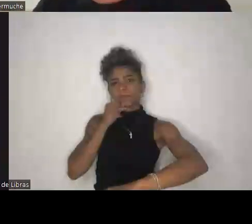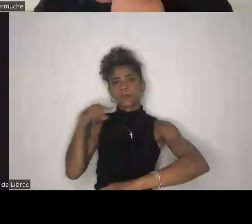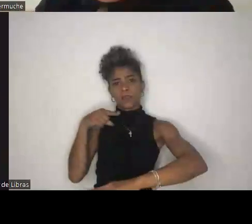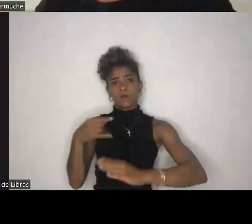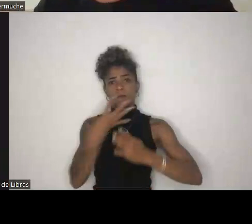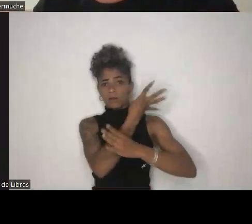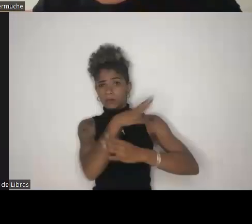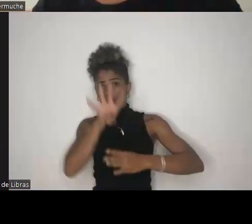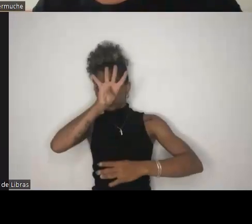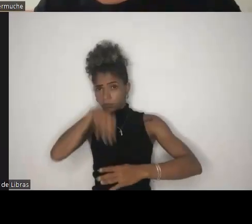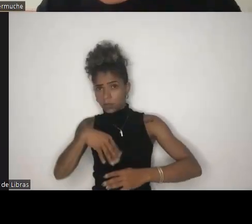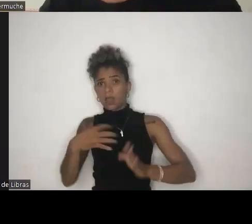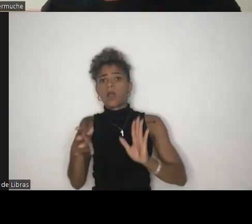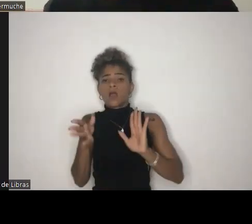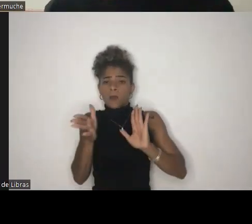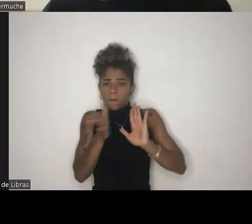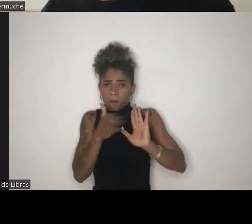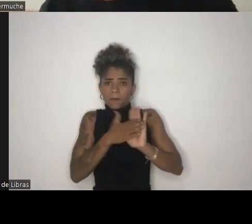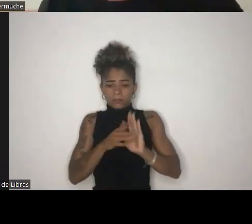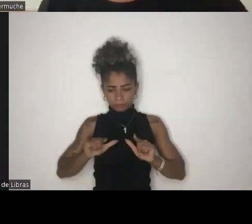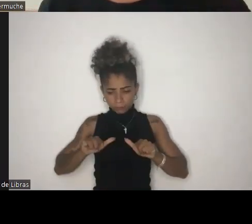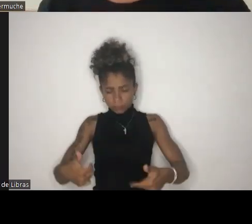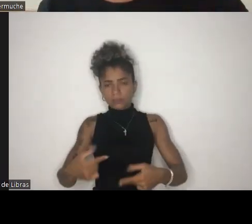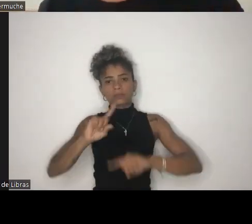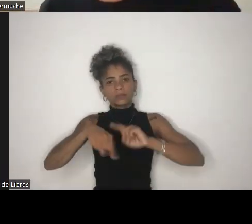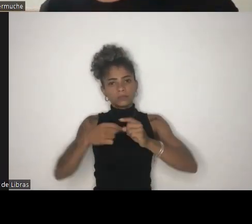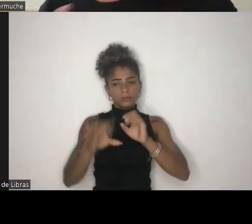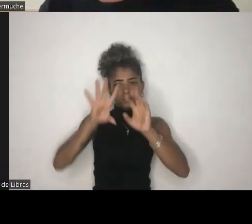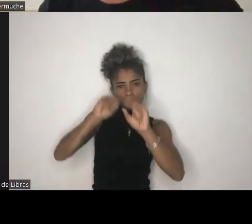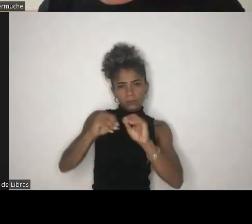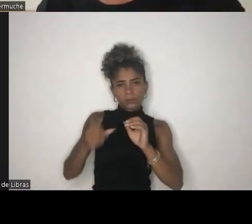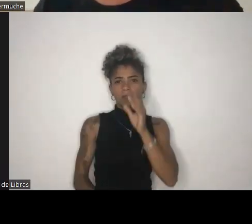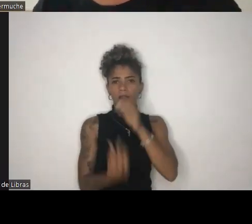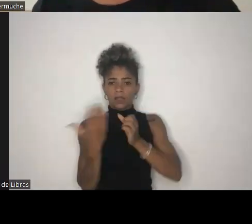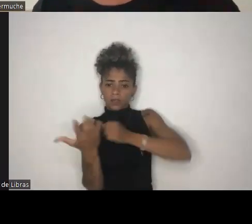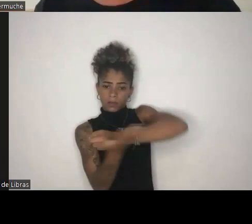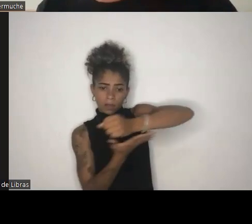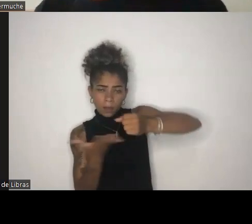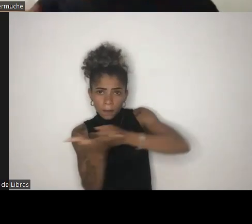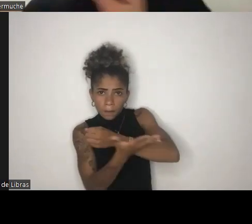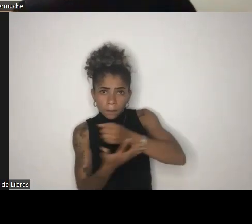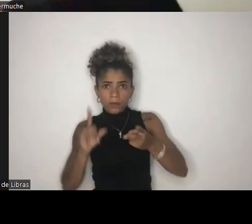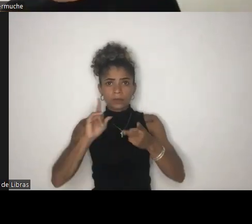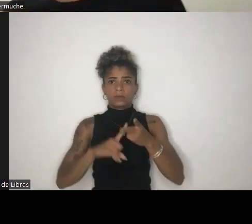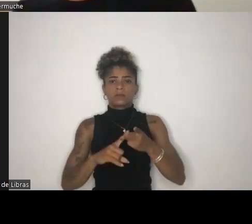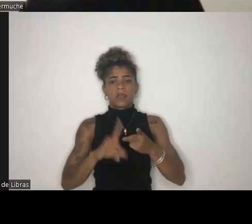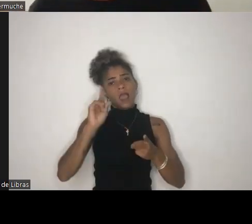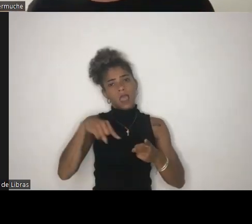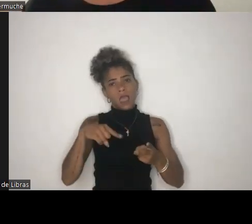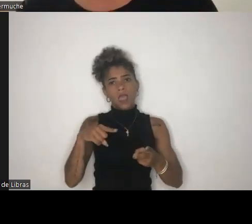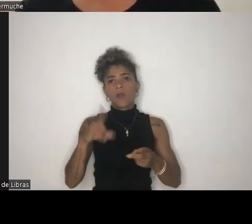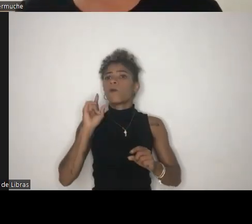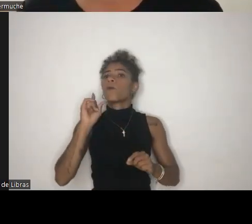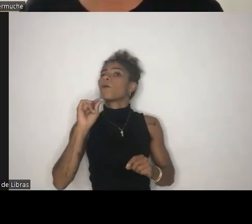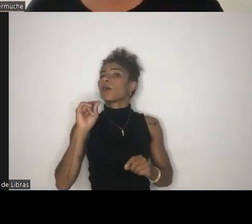prototipagem ela era digitalizada depois eu criei os pilares dos pilares do moto City que é o grande estande